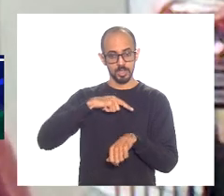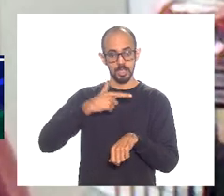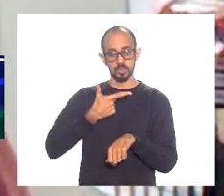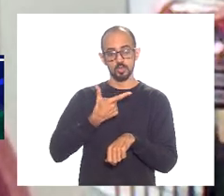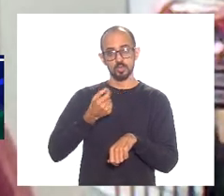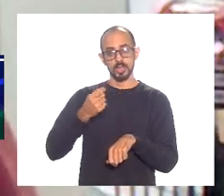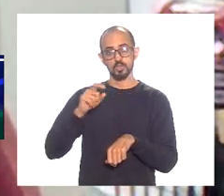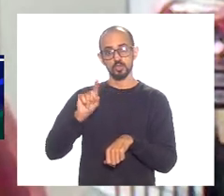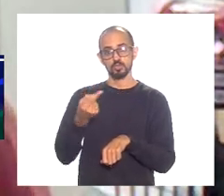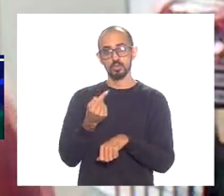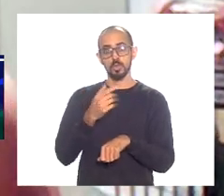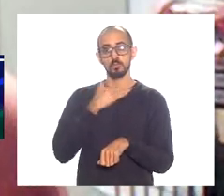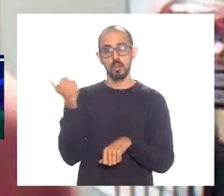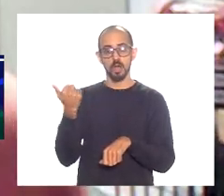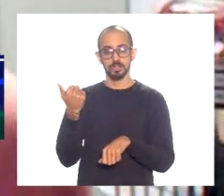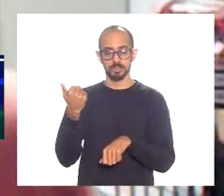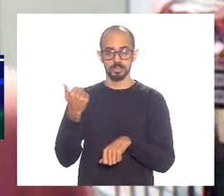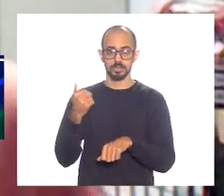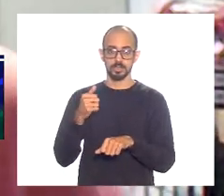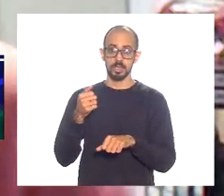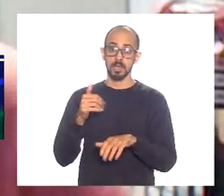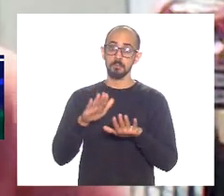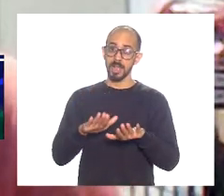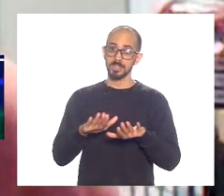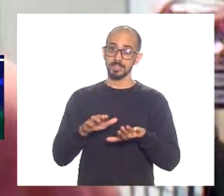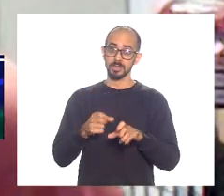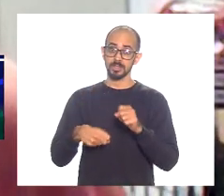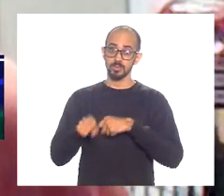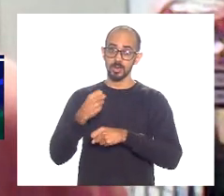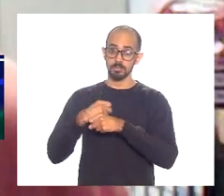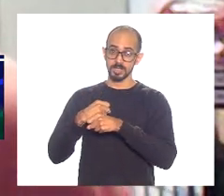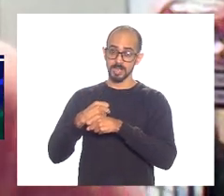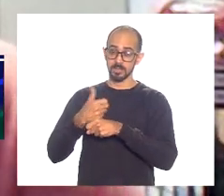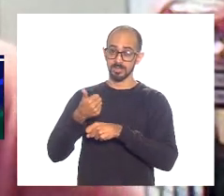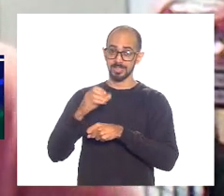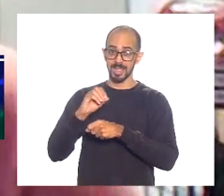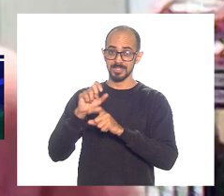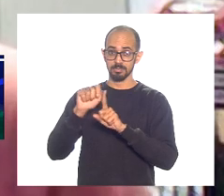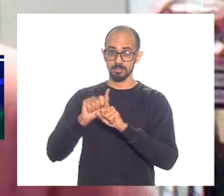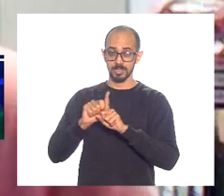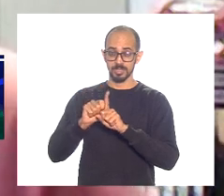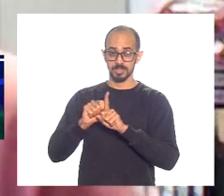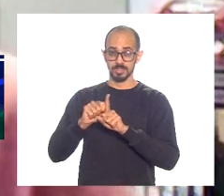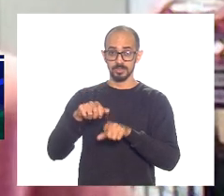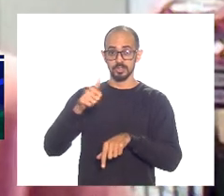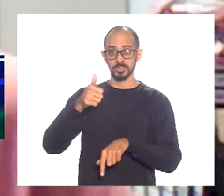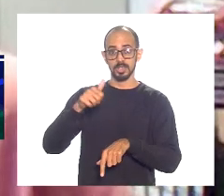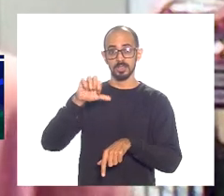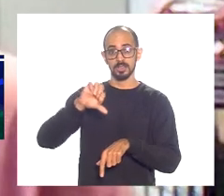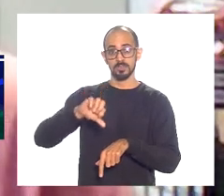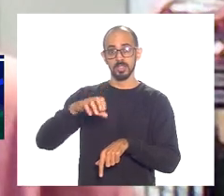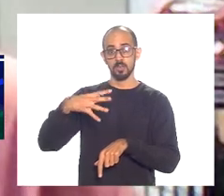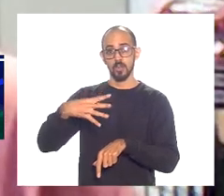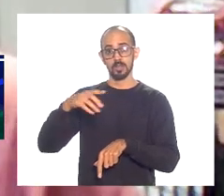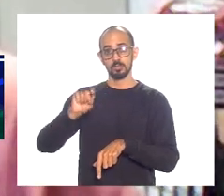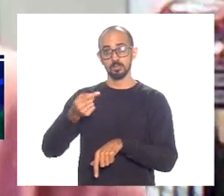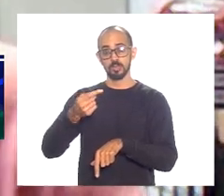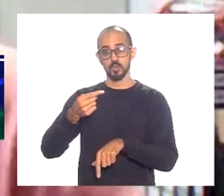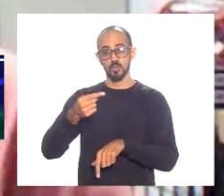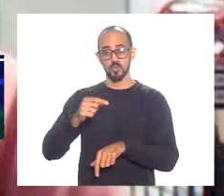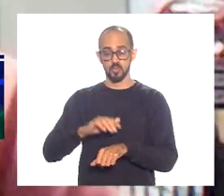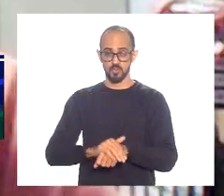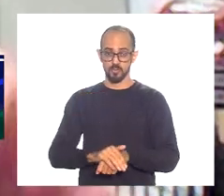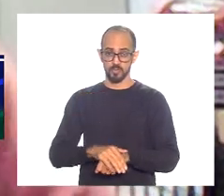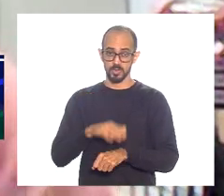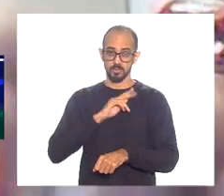mortes, enquanto no ano passado, em 10 meses de pandemia, nós ficamos em 194 mil mortes. E o